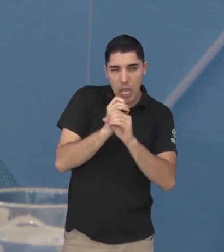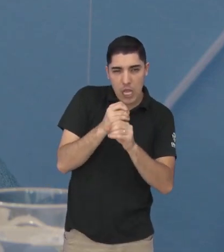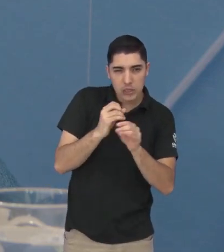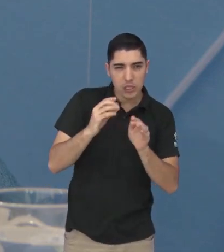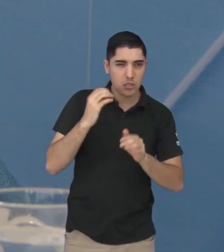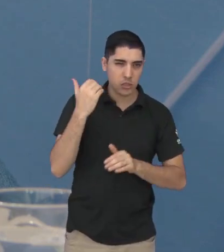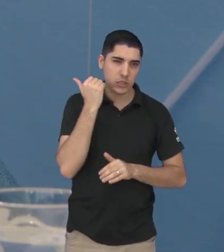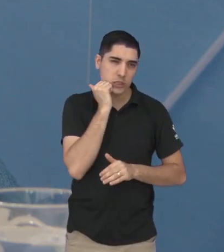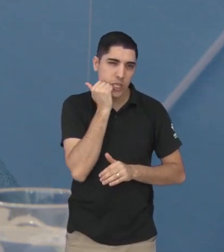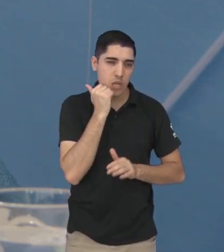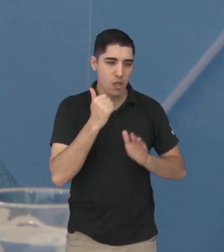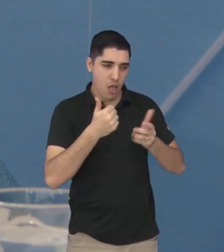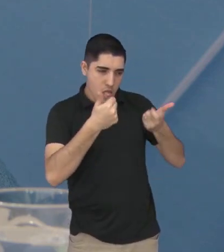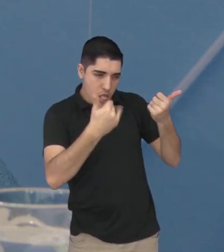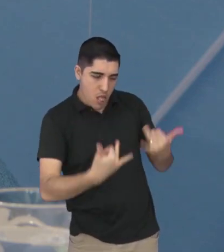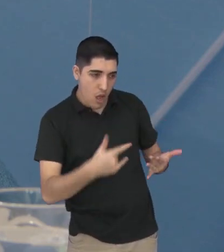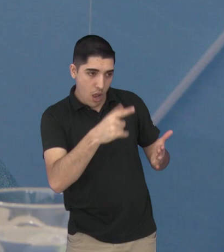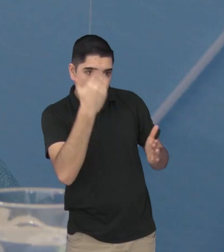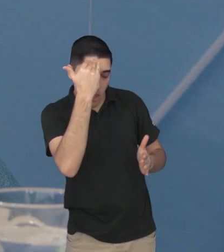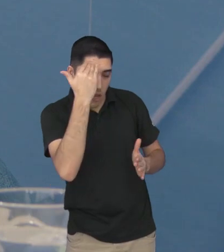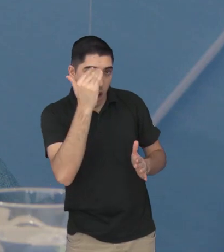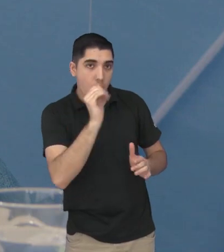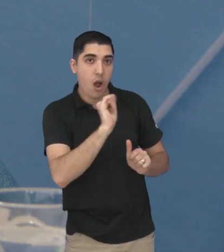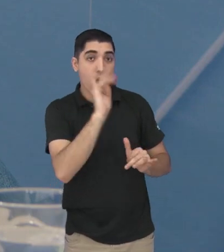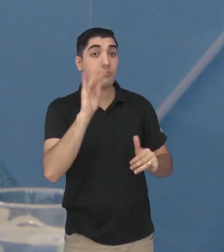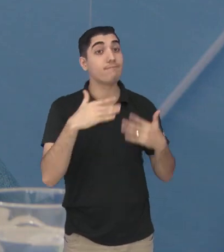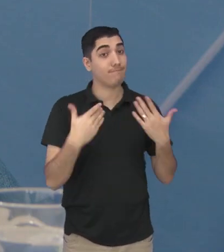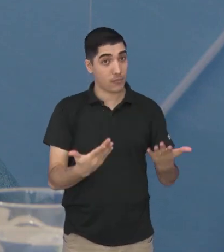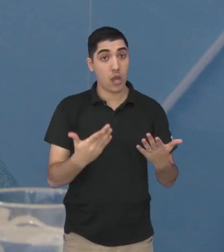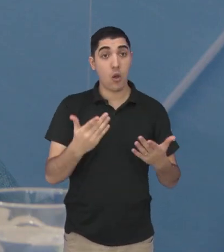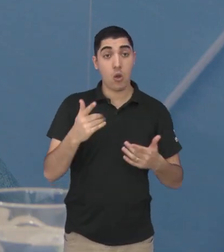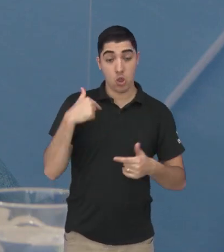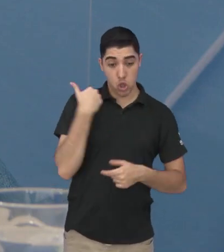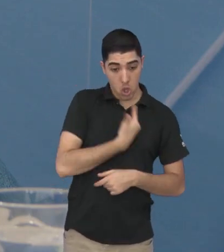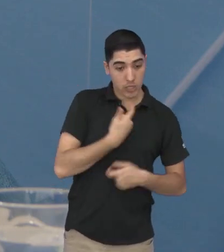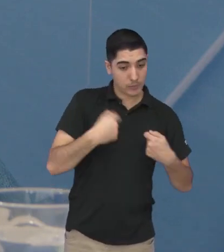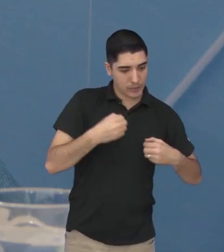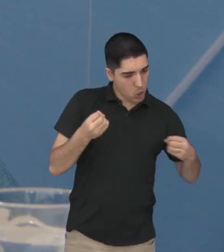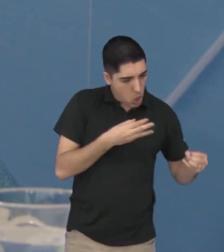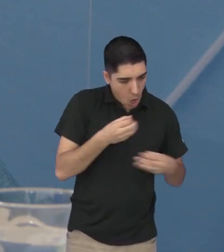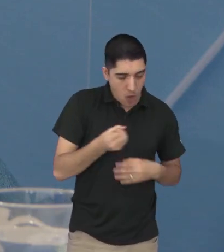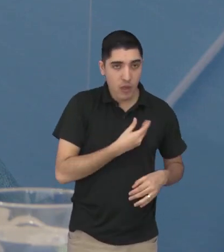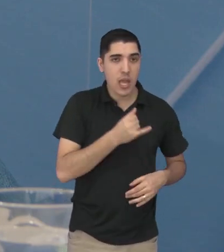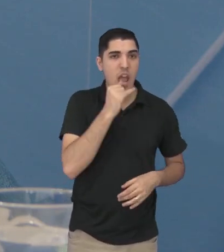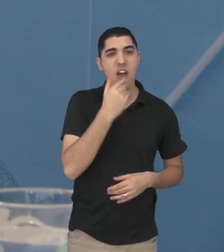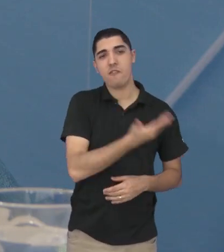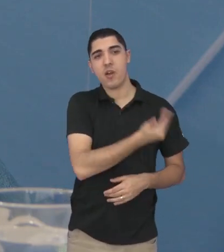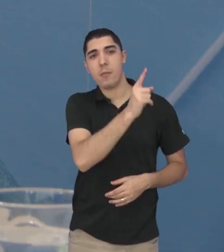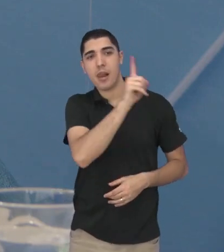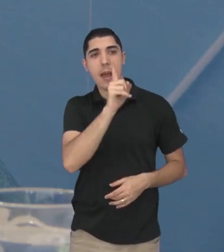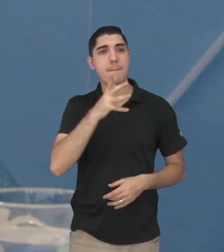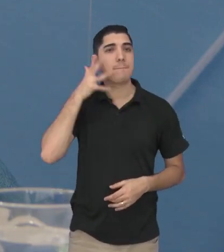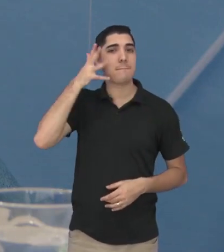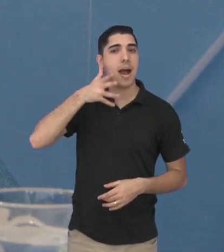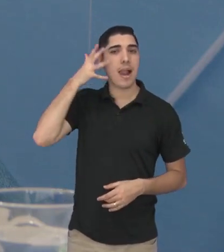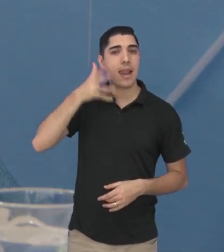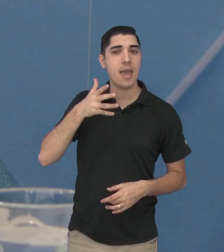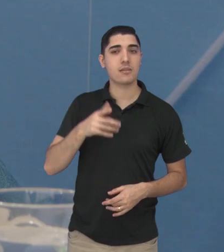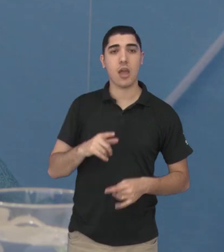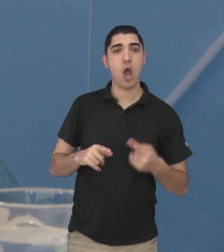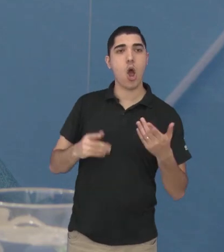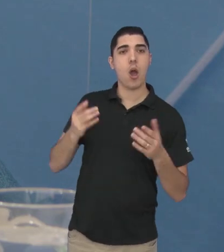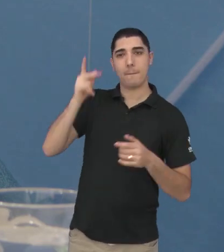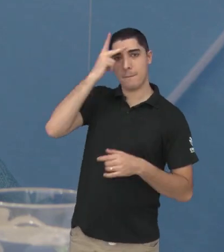inovar, como a Selma disse, a droga se inova, nós também. Essa questão de, vamos lá dar uma palestra, colocar